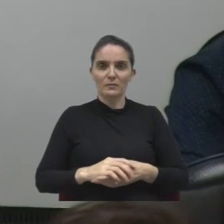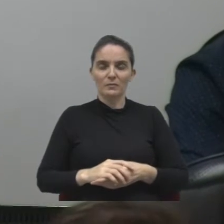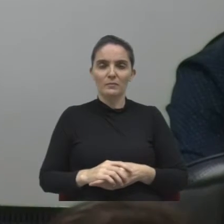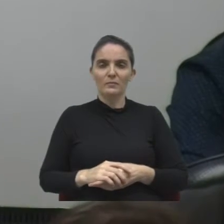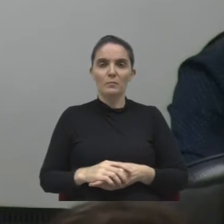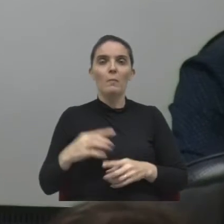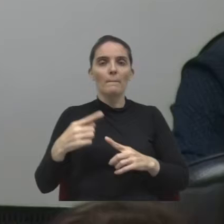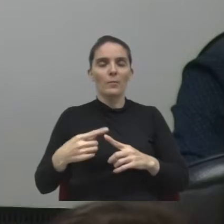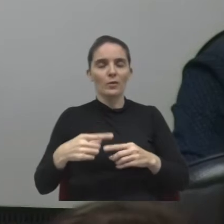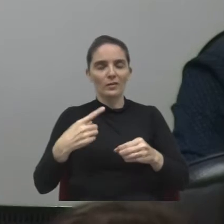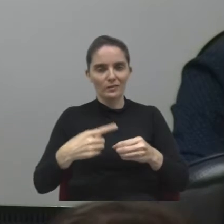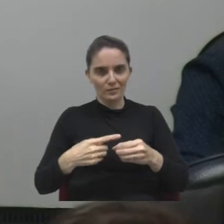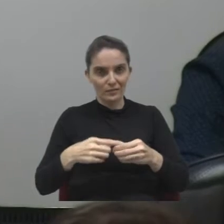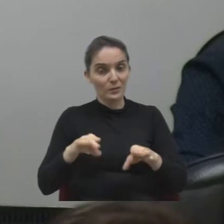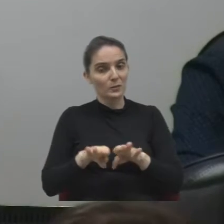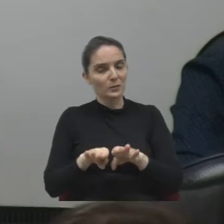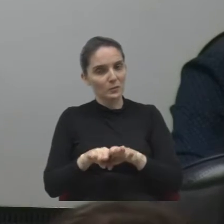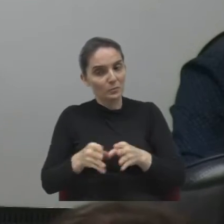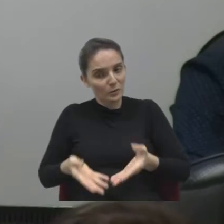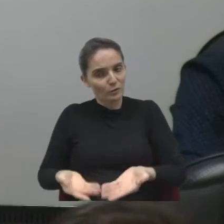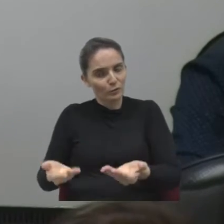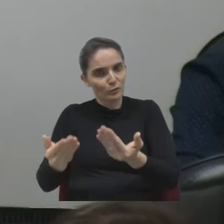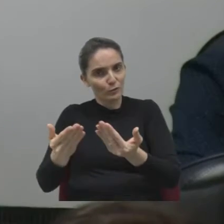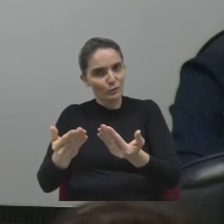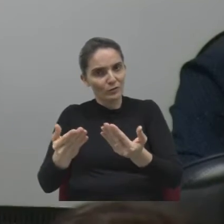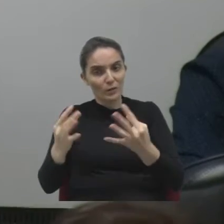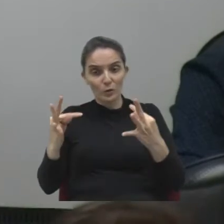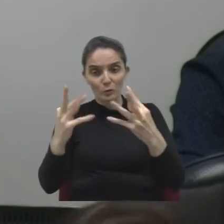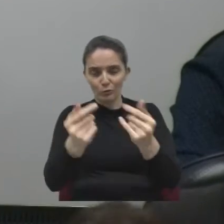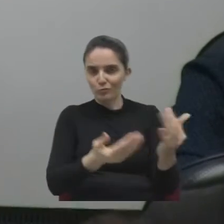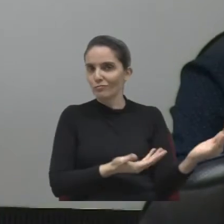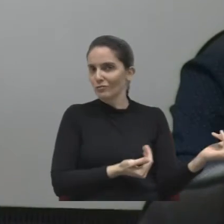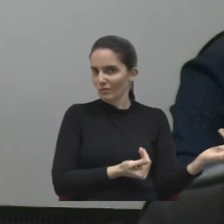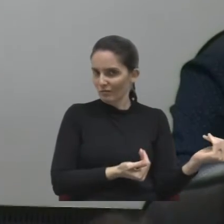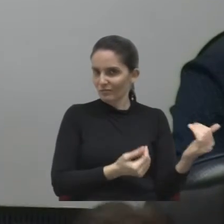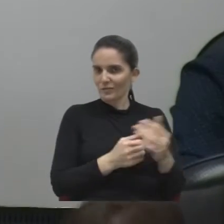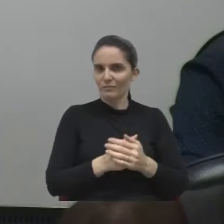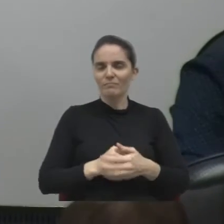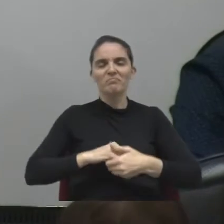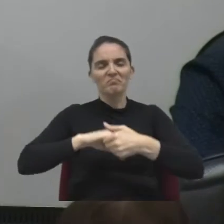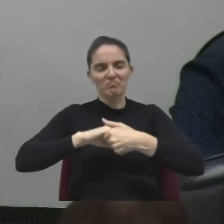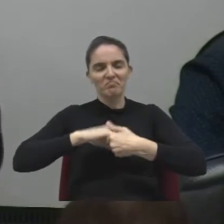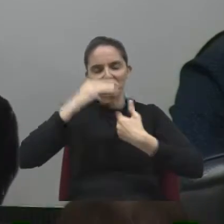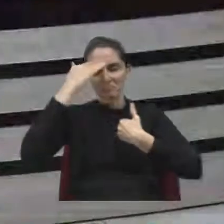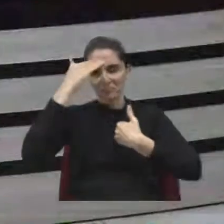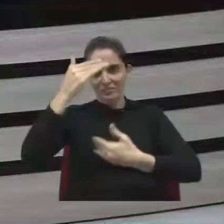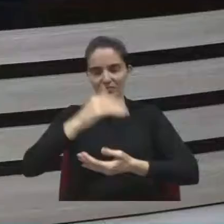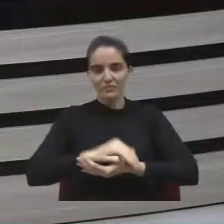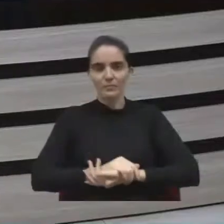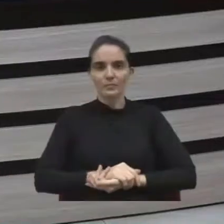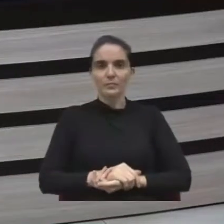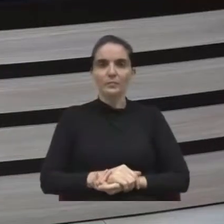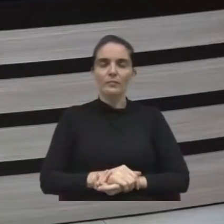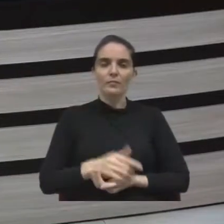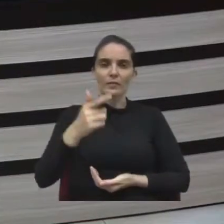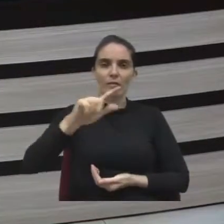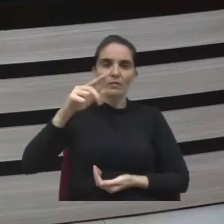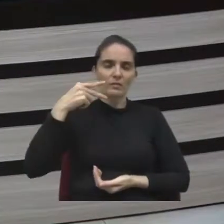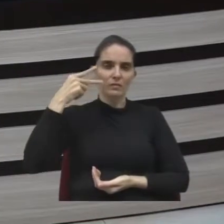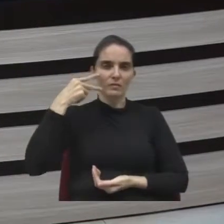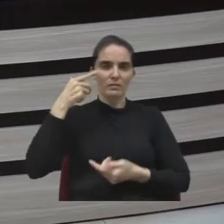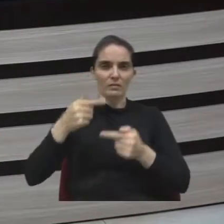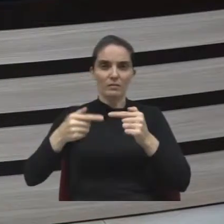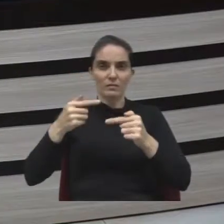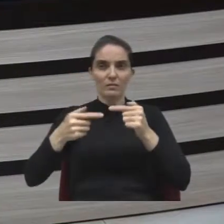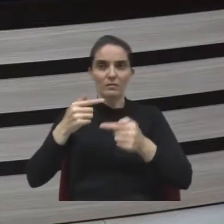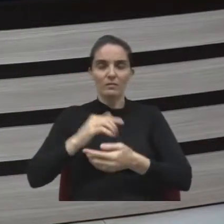quando a gente era adolescente. Parabéns, muito obrigado. Mais algum vereador deseja discutir o projeto? Eu desejo,